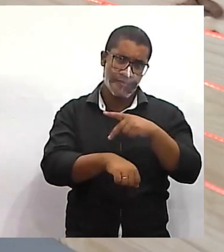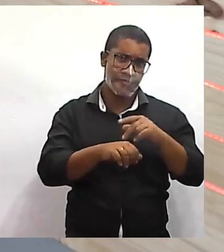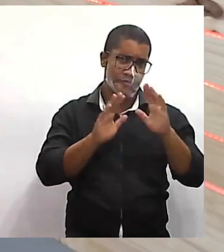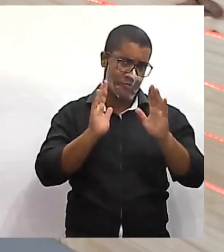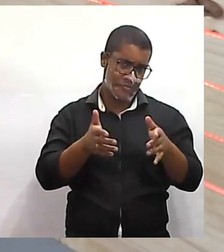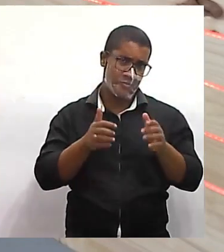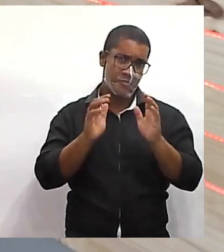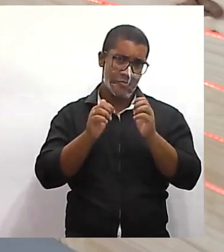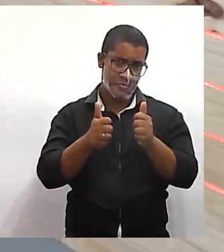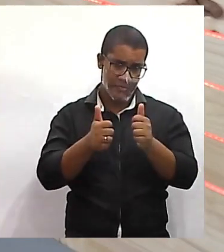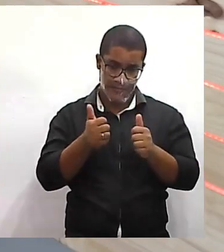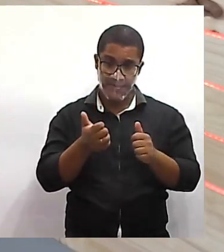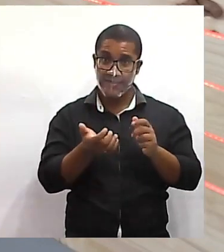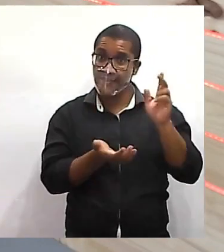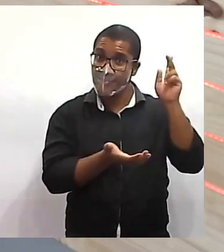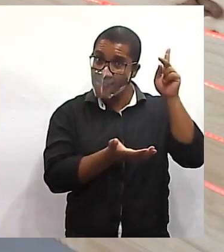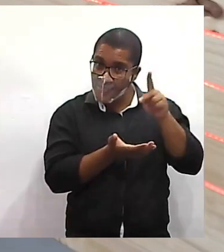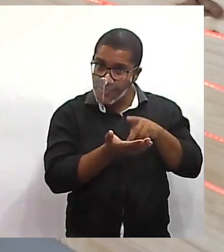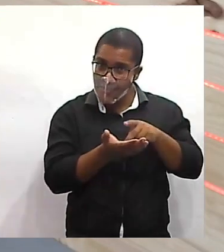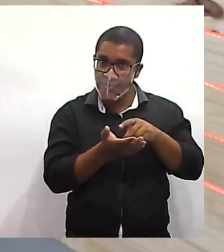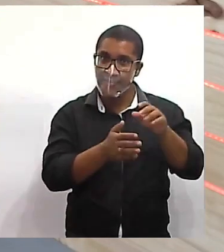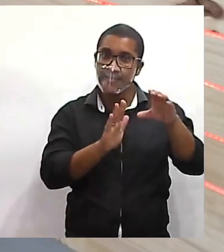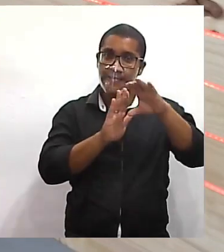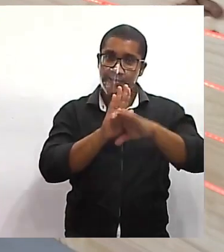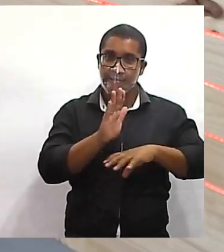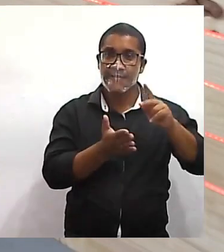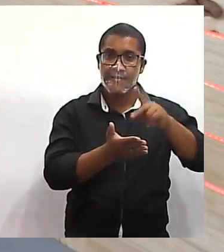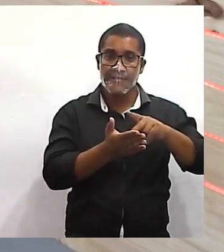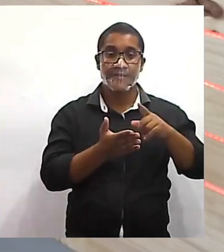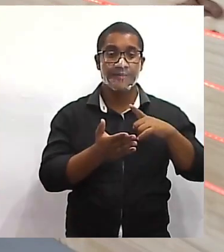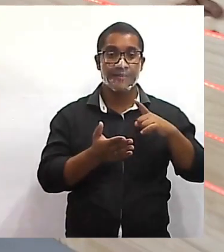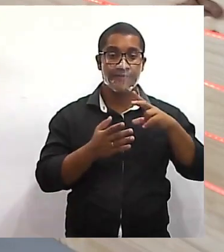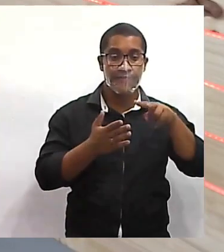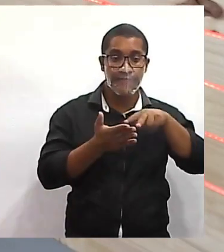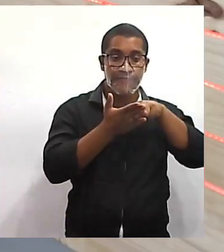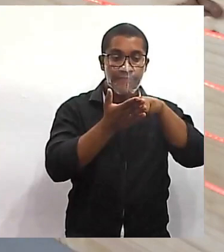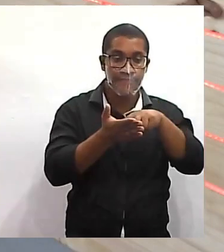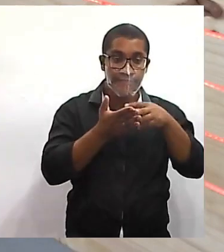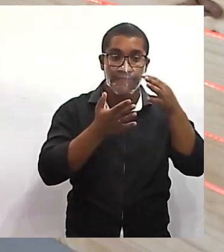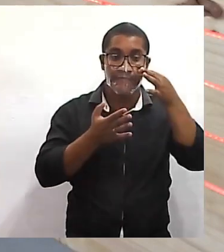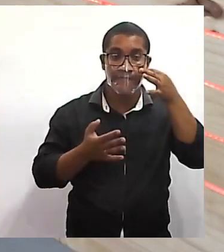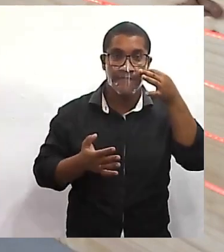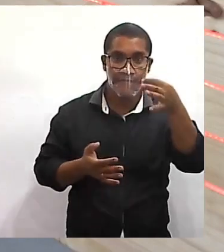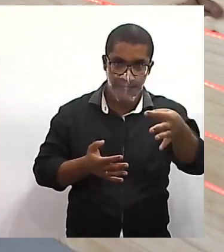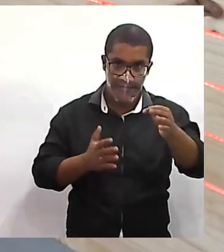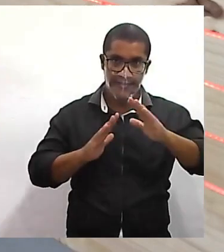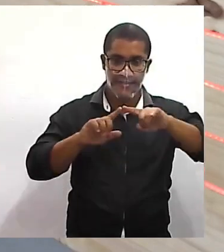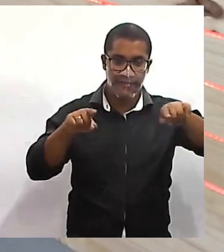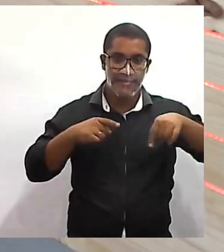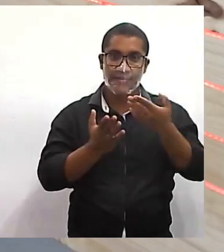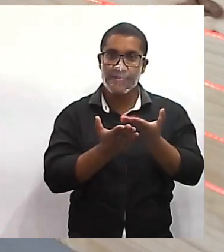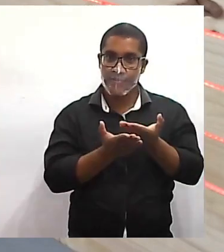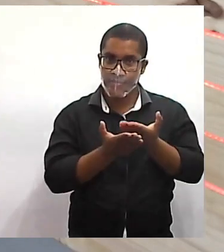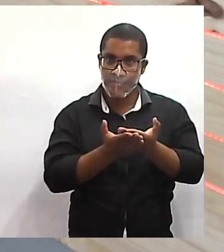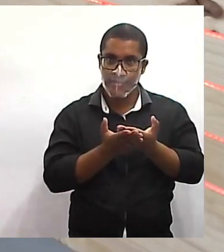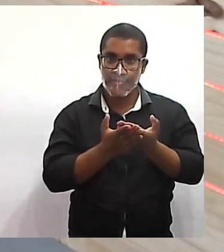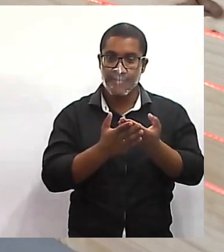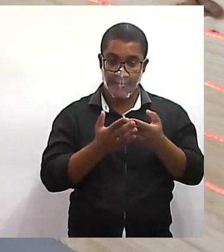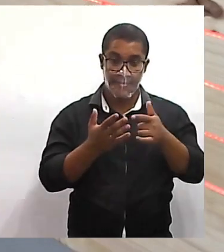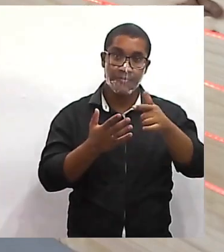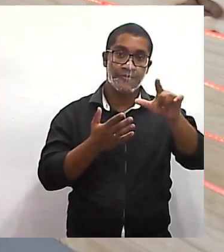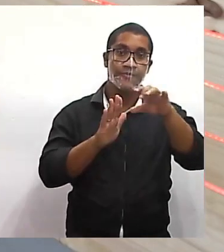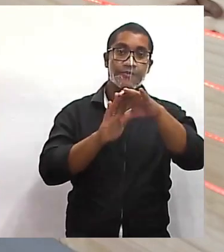Tem o currículo real, que é aquele que é vivenciado dentro da sala de aula, e aquele oculto, né?